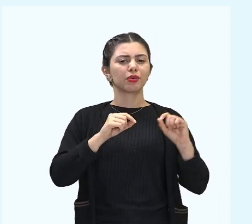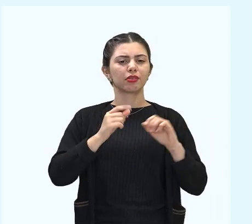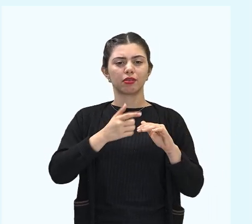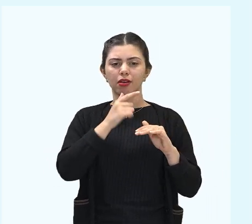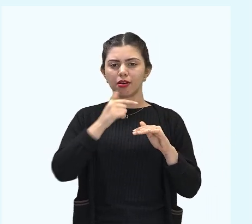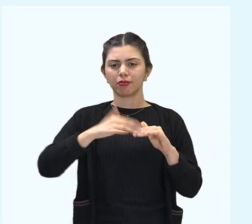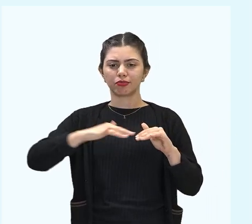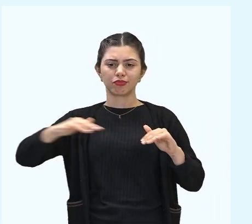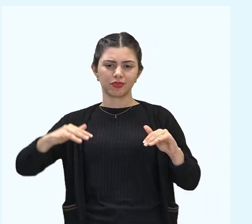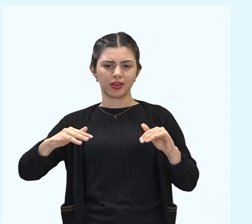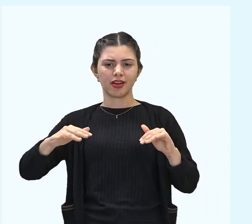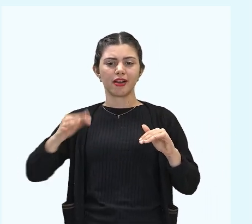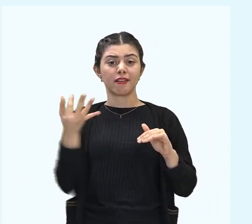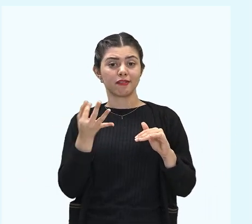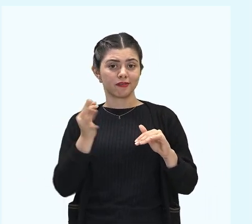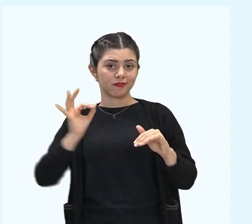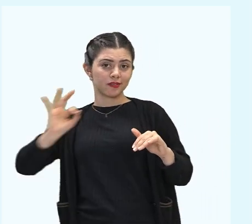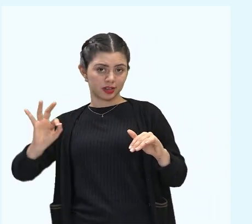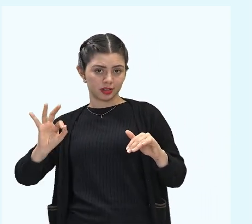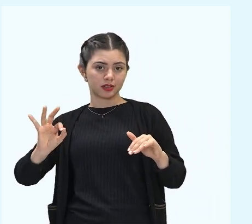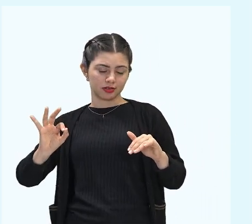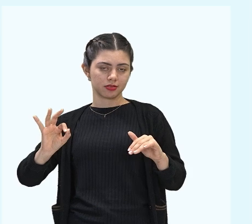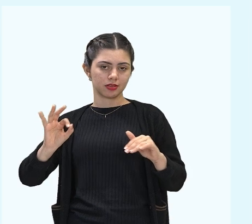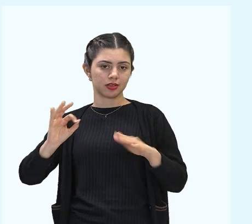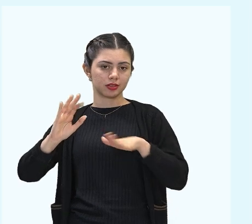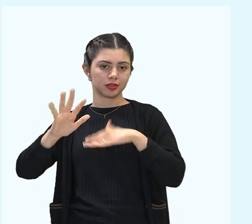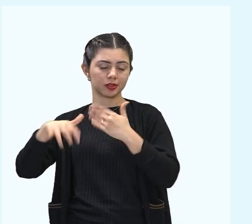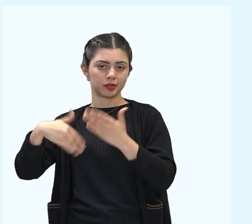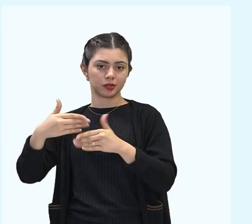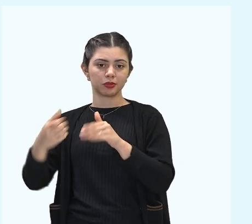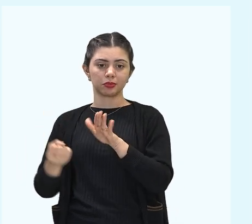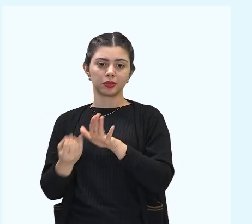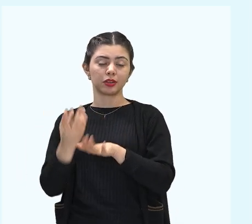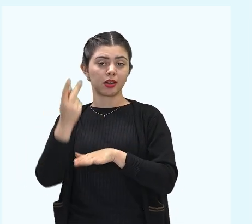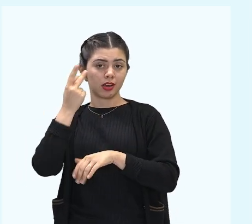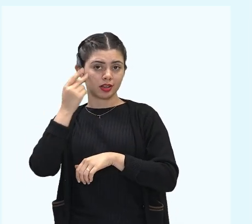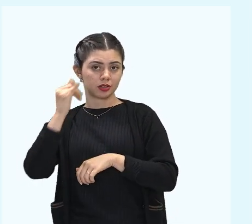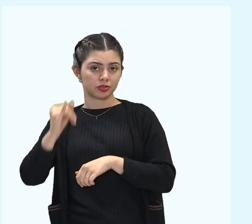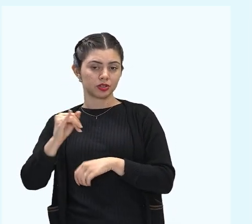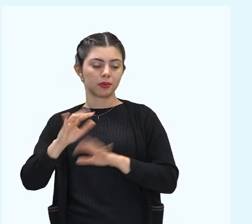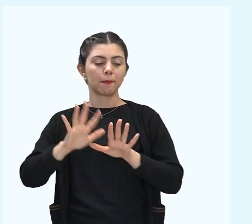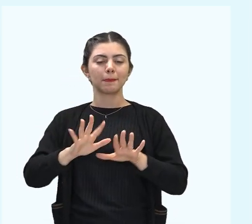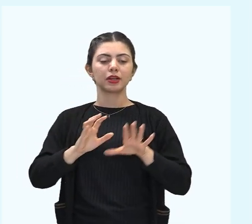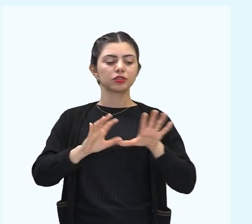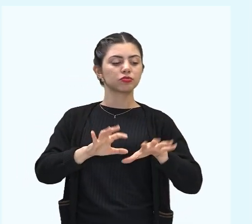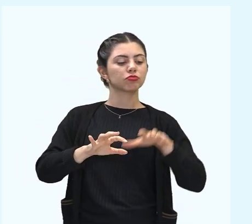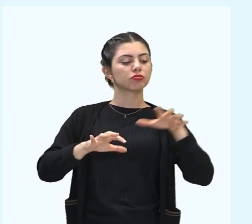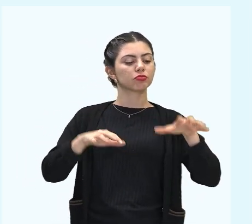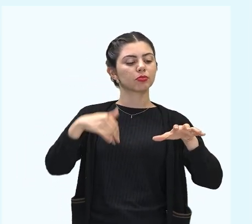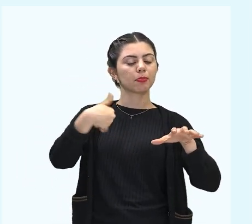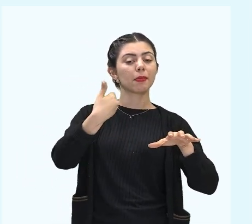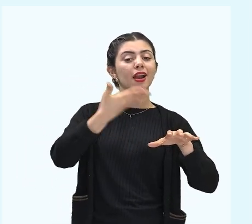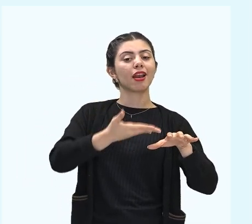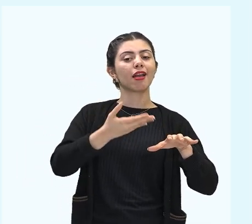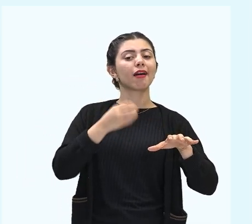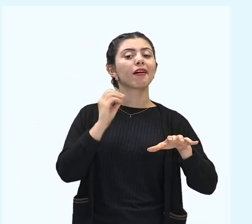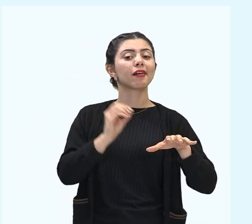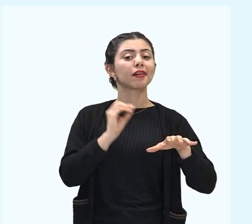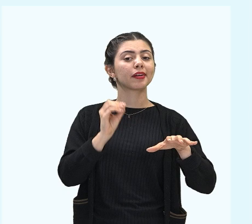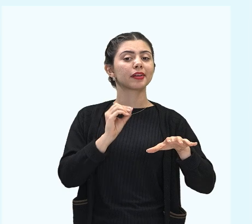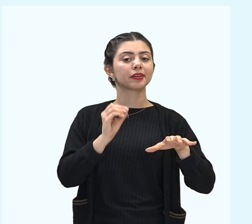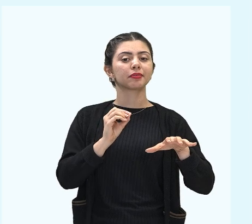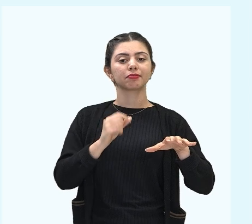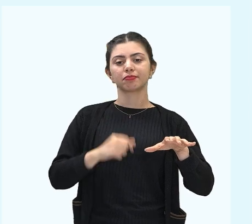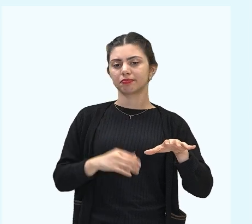que posteriormente vai tornar-se o Haiti, e do lado espanhol, né, que fica,